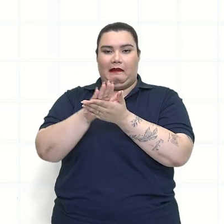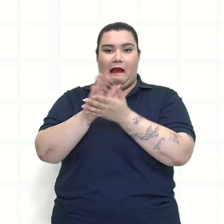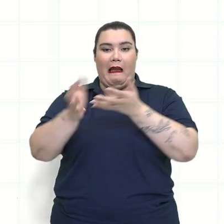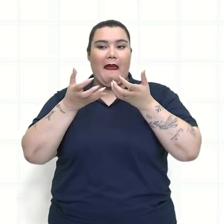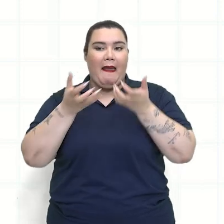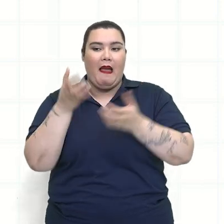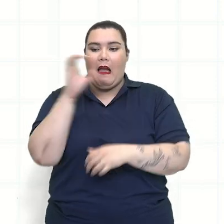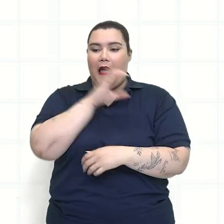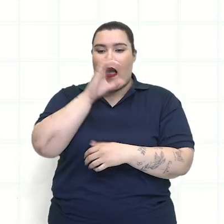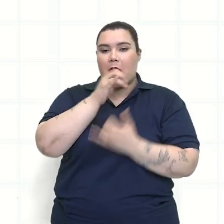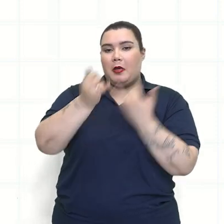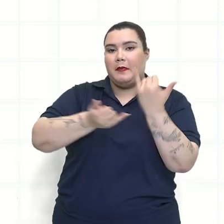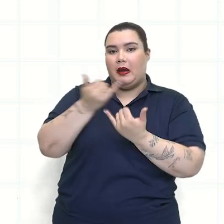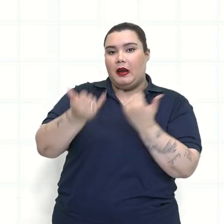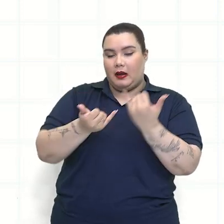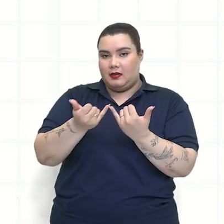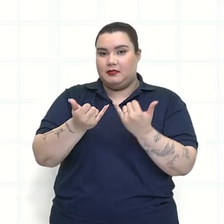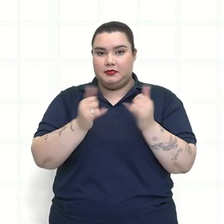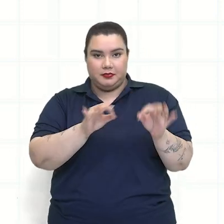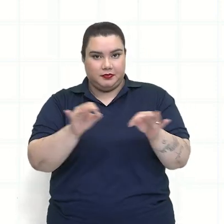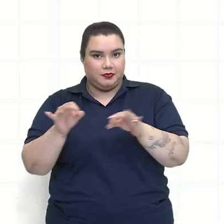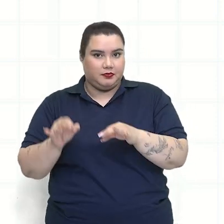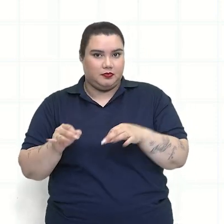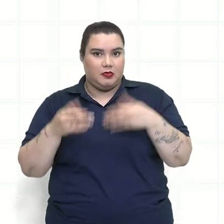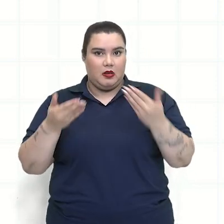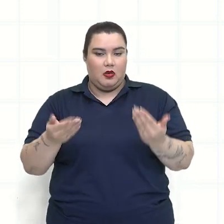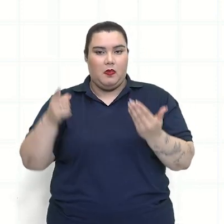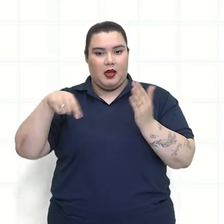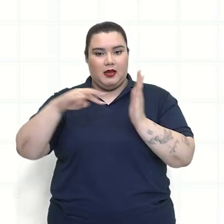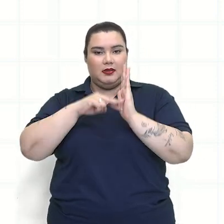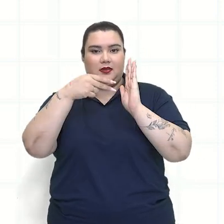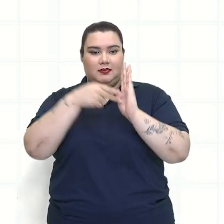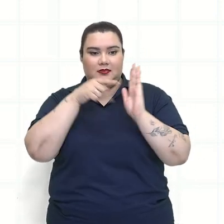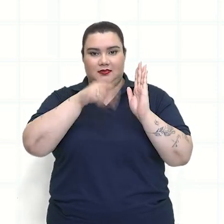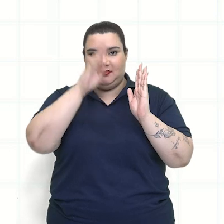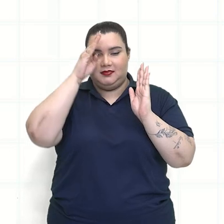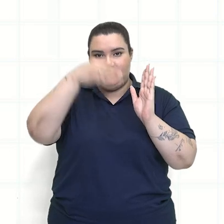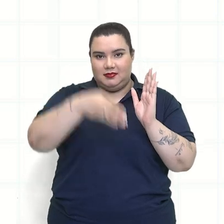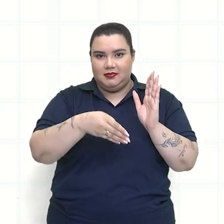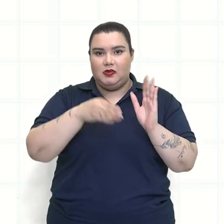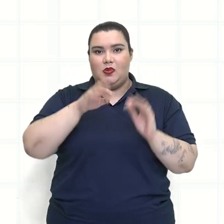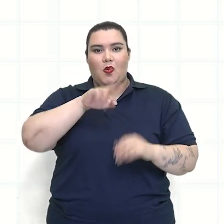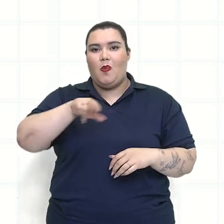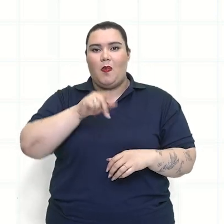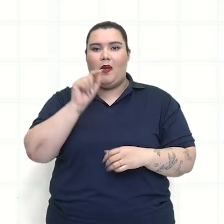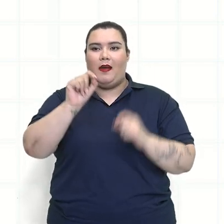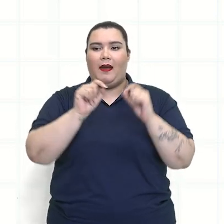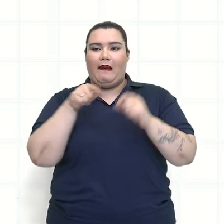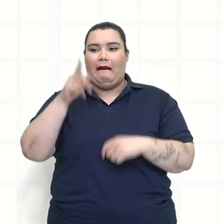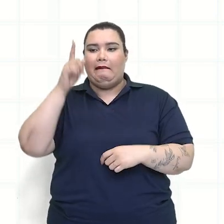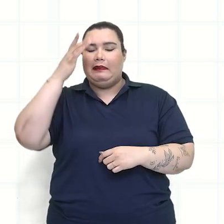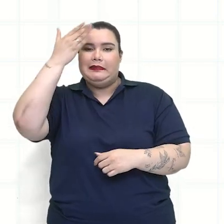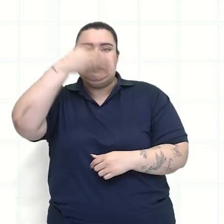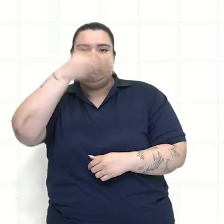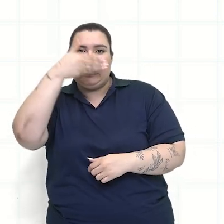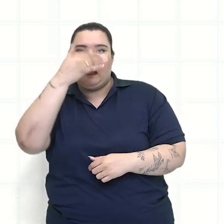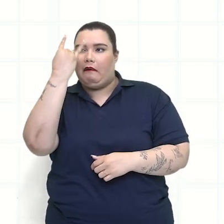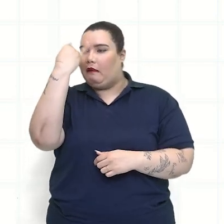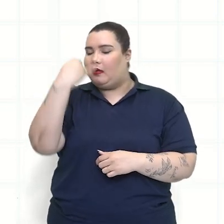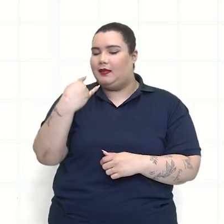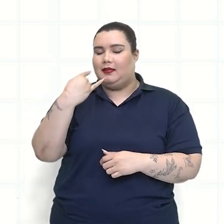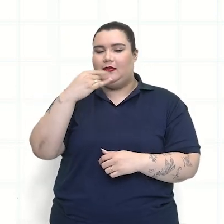Então, é nesse sentido, e não no sentido da pessoa ir lá e não